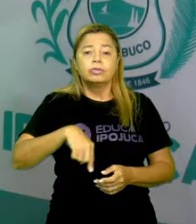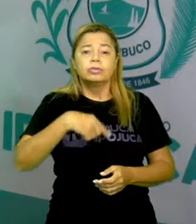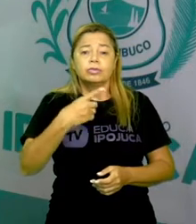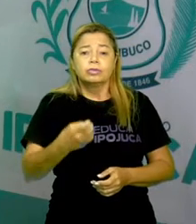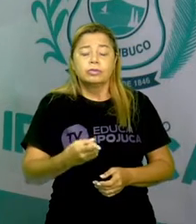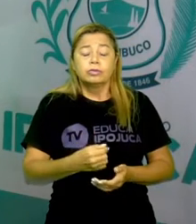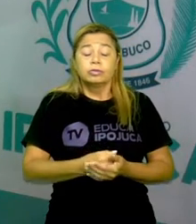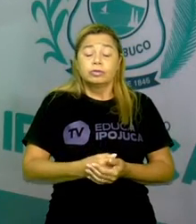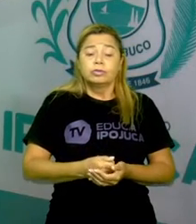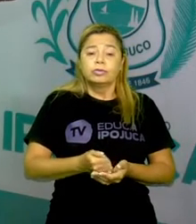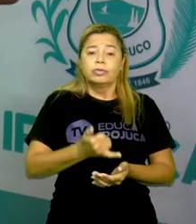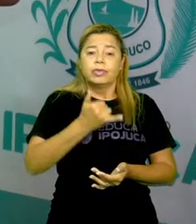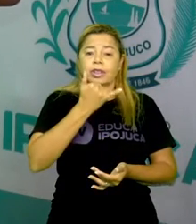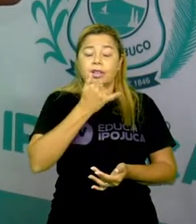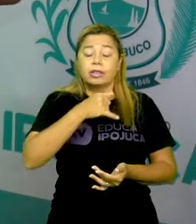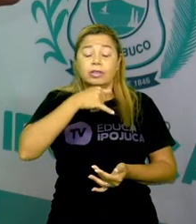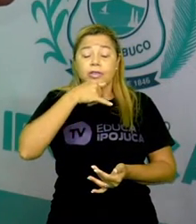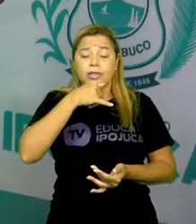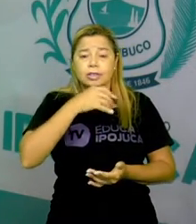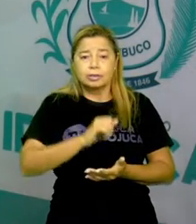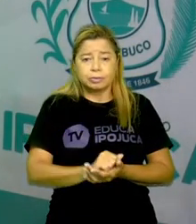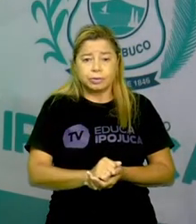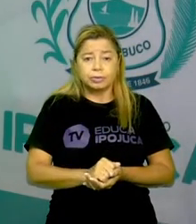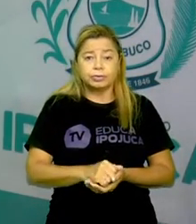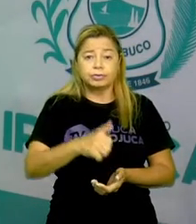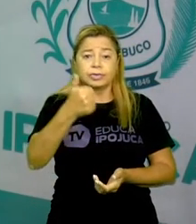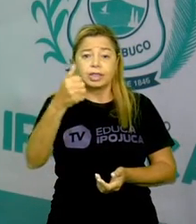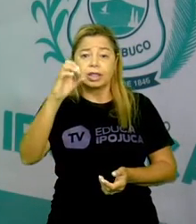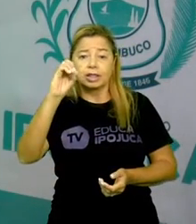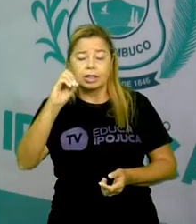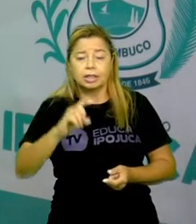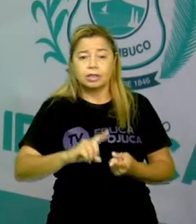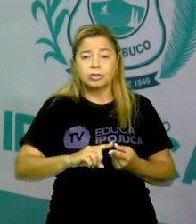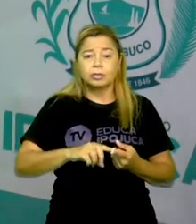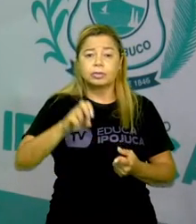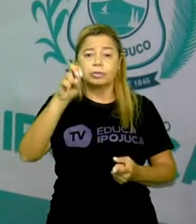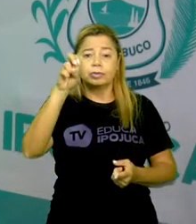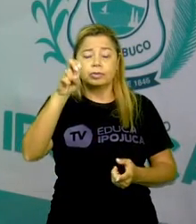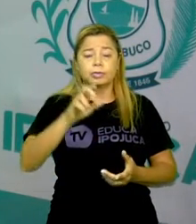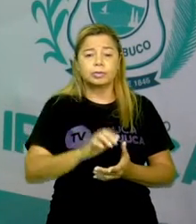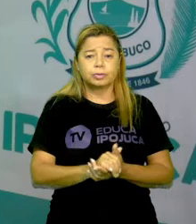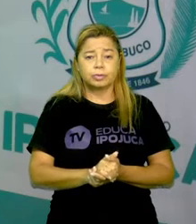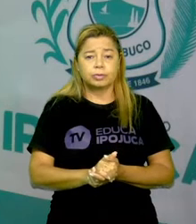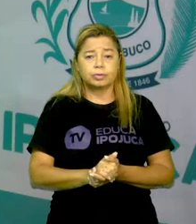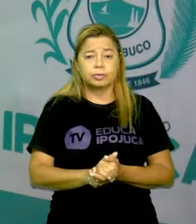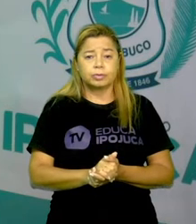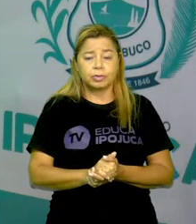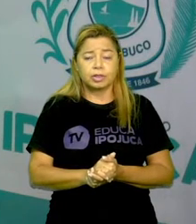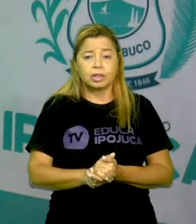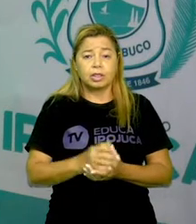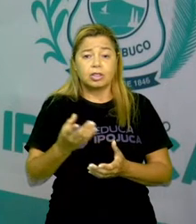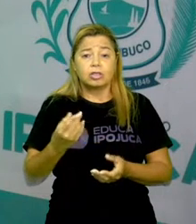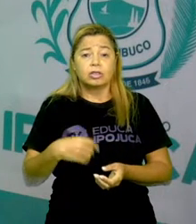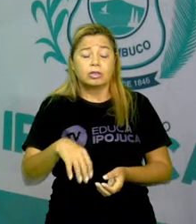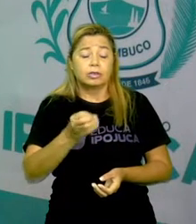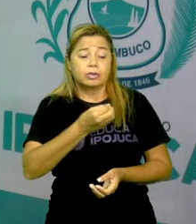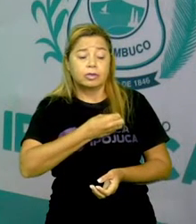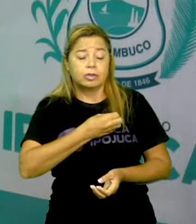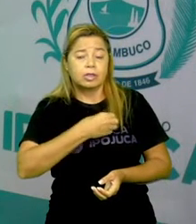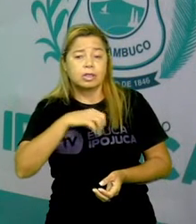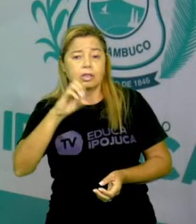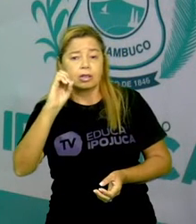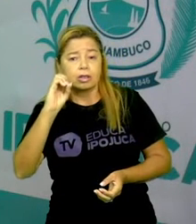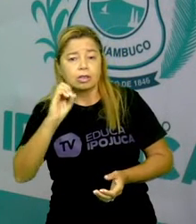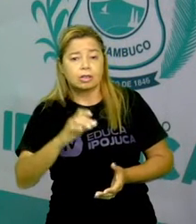10 e com 5. E aí, o 10, basta que a gente acrescente um zero. Então, 5